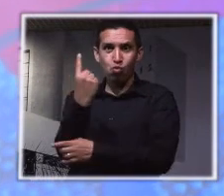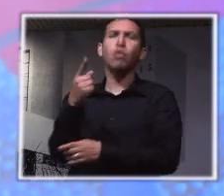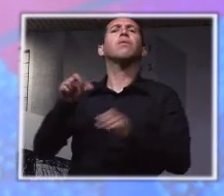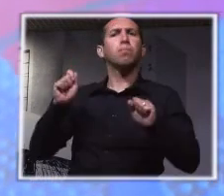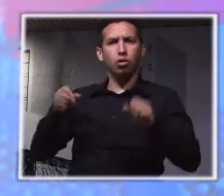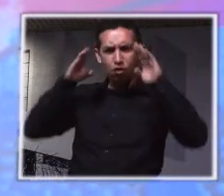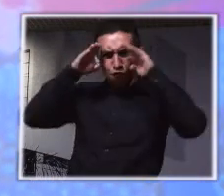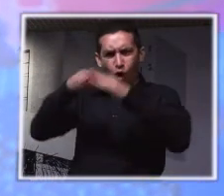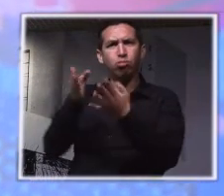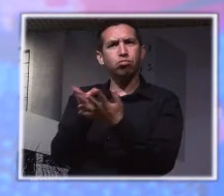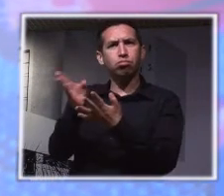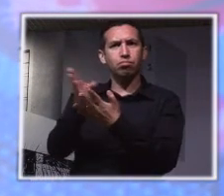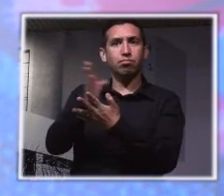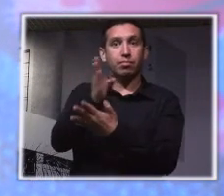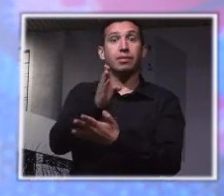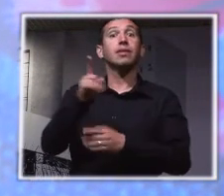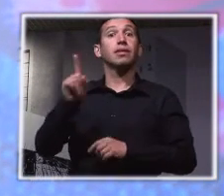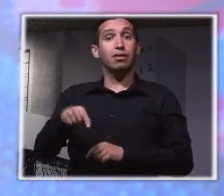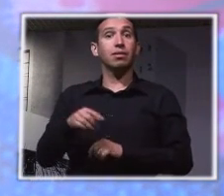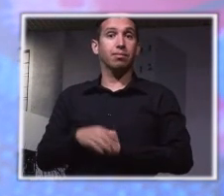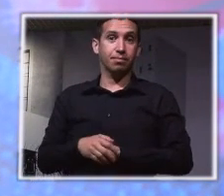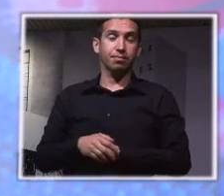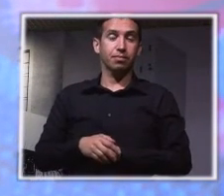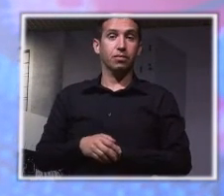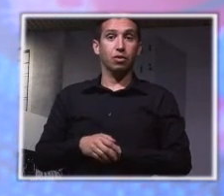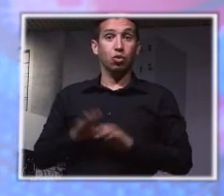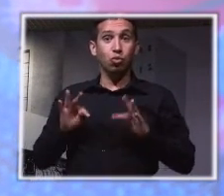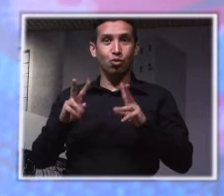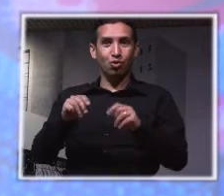Essa abordagem integradora, que nos foi